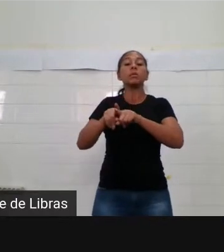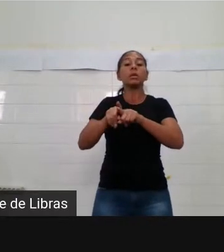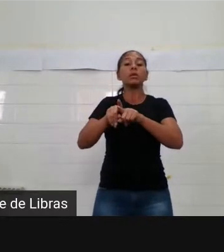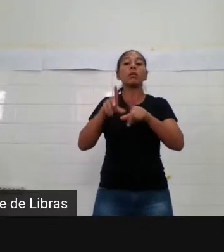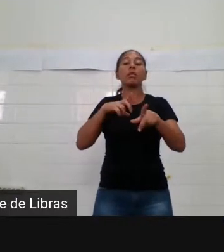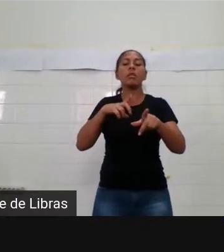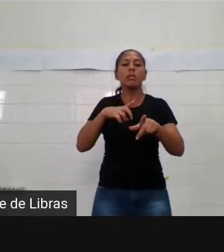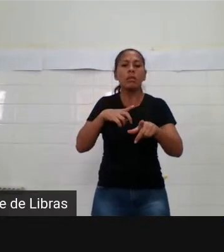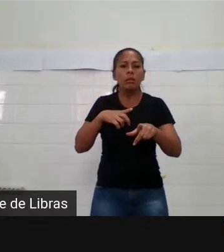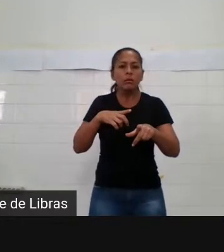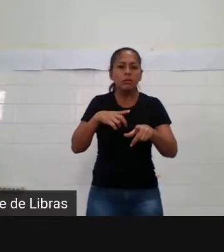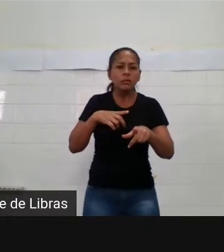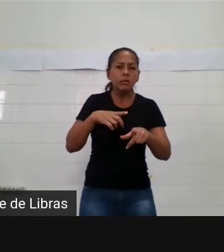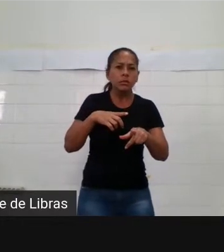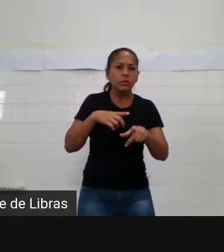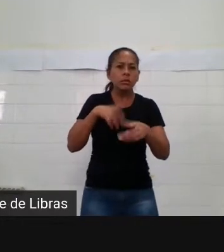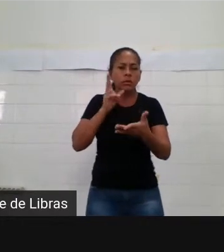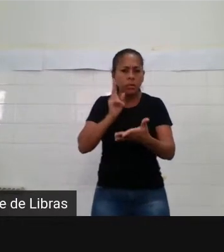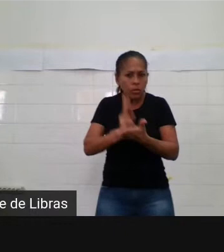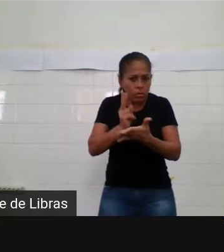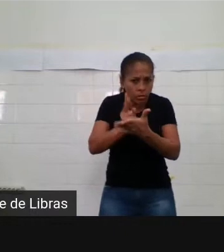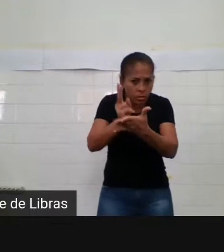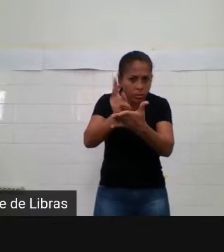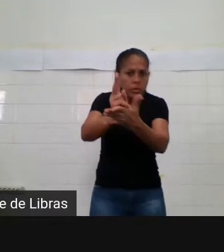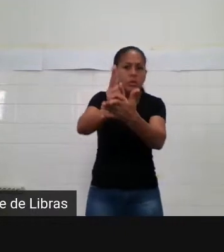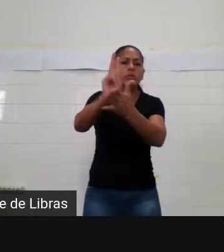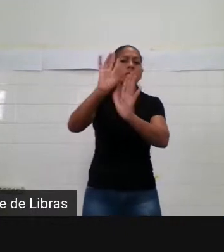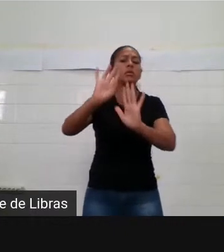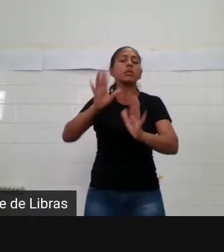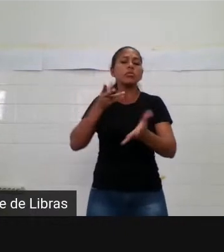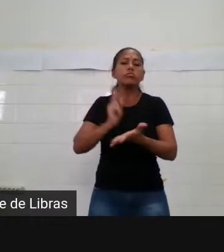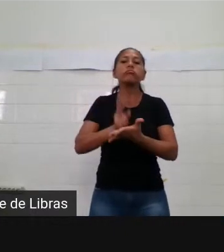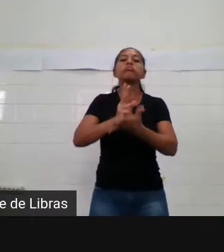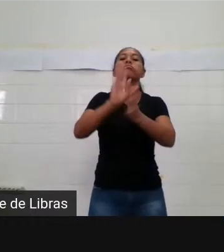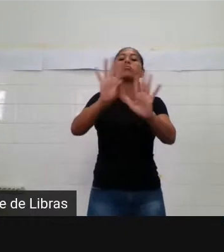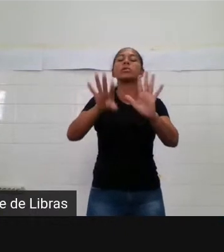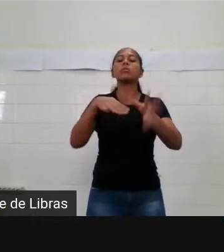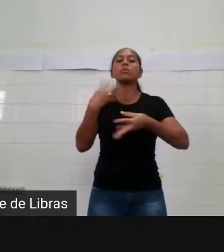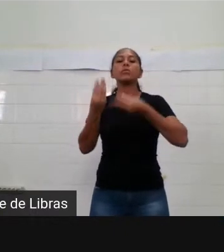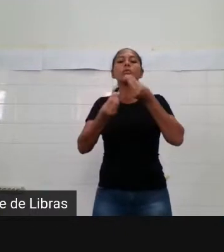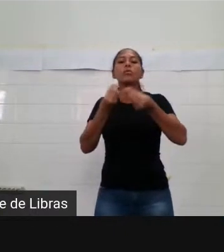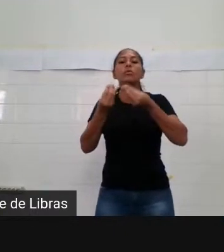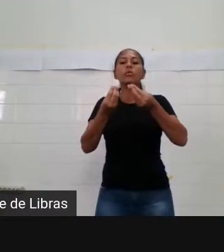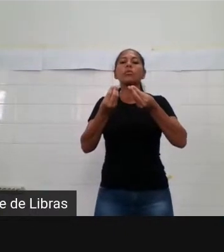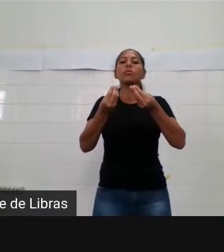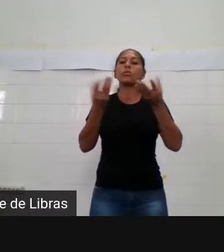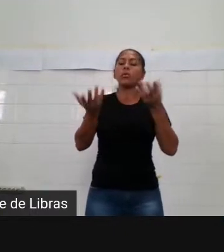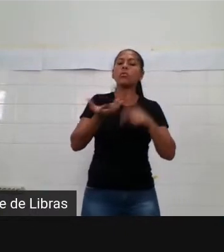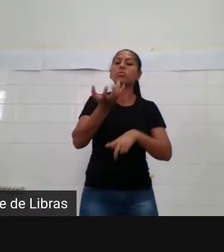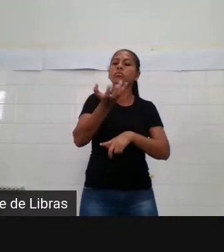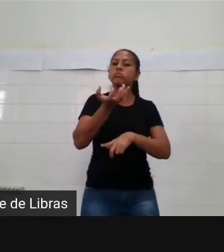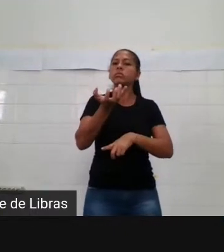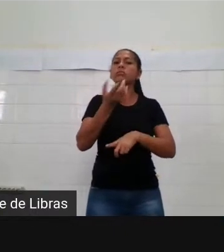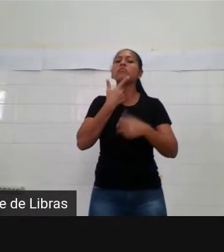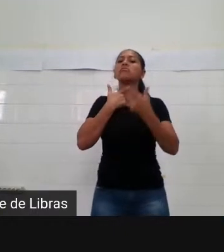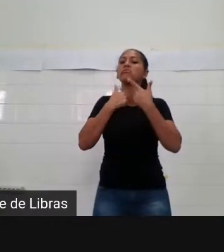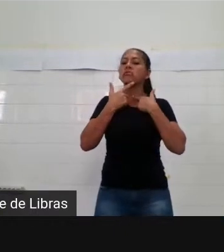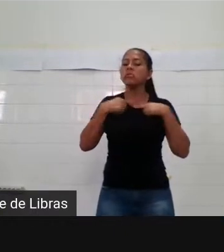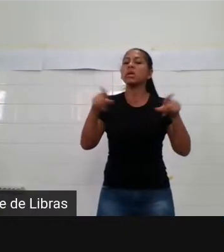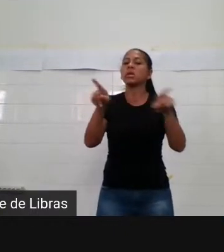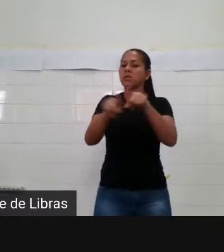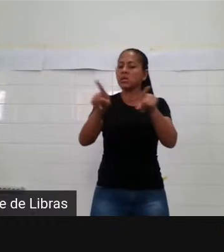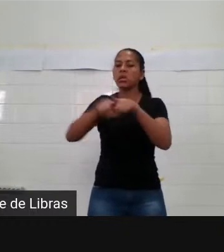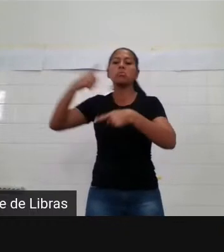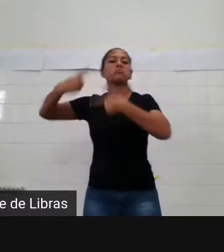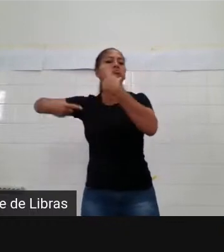reverberou-se na literatura de Conceição Evaristo como um propósito que é também político. Então, o que eu vou